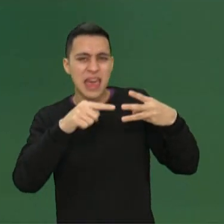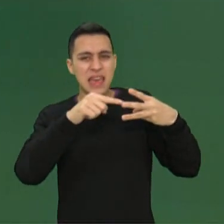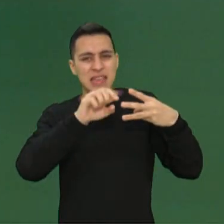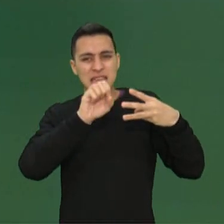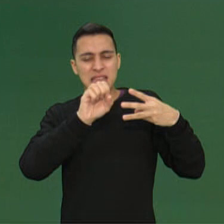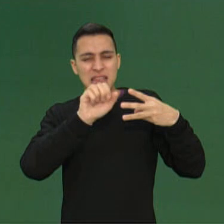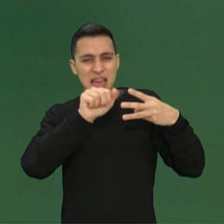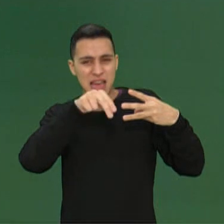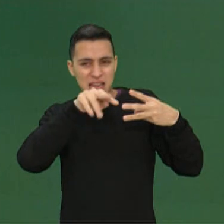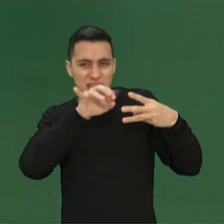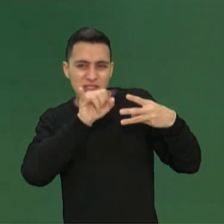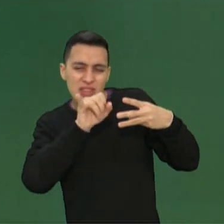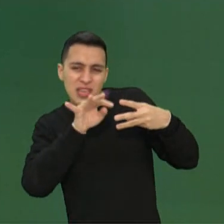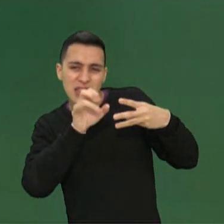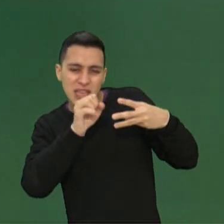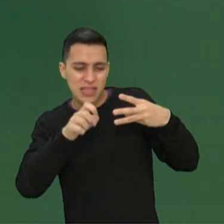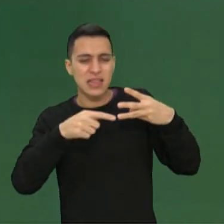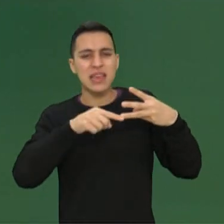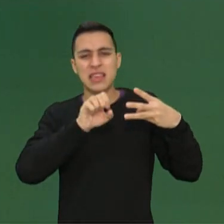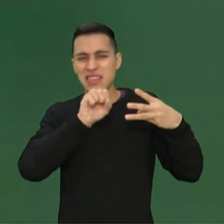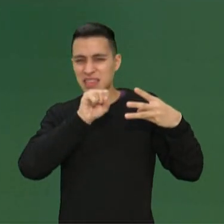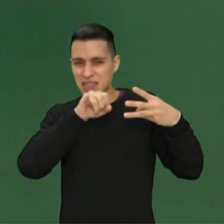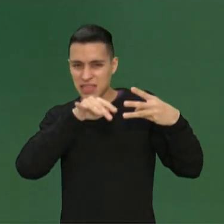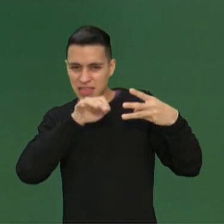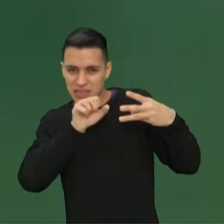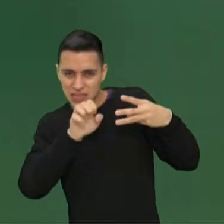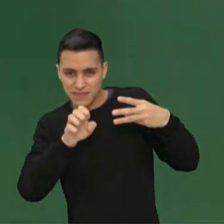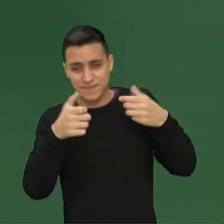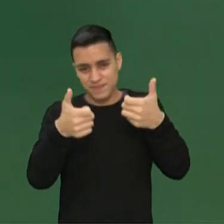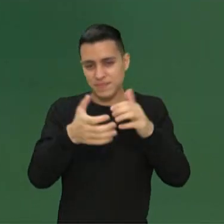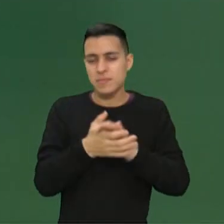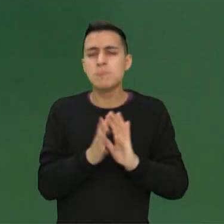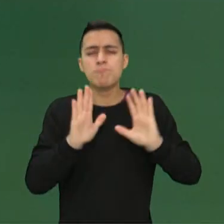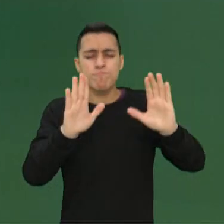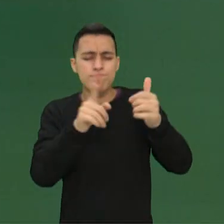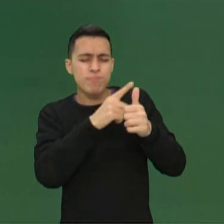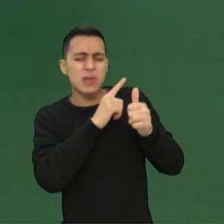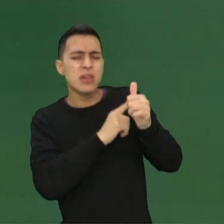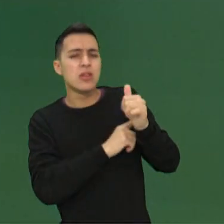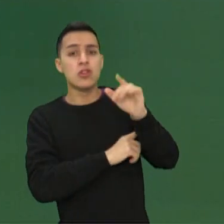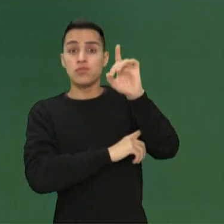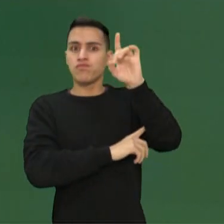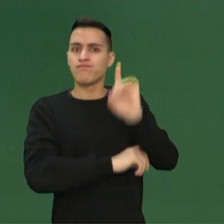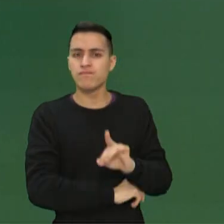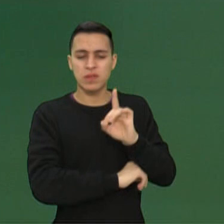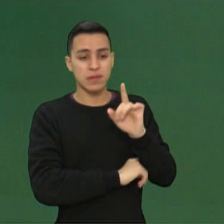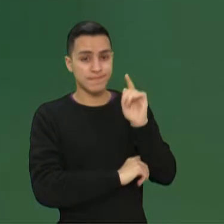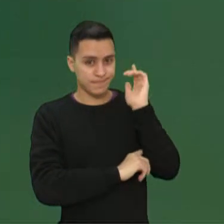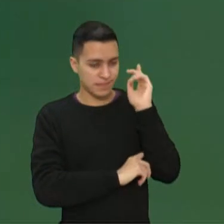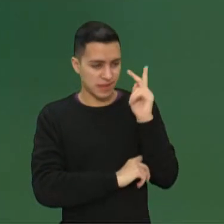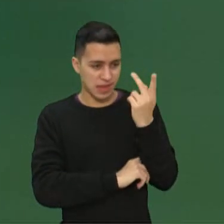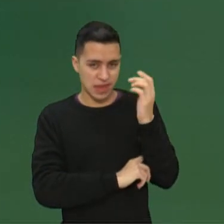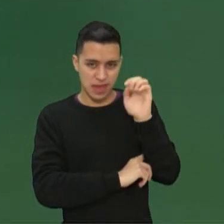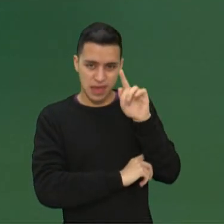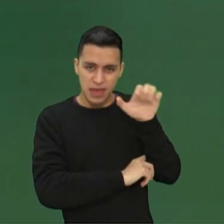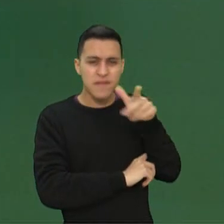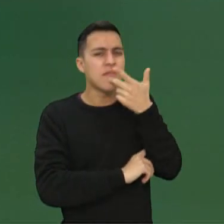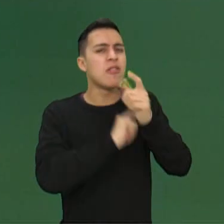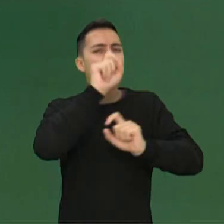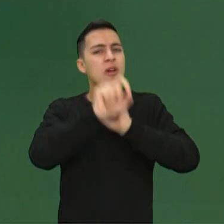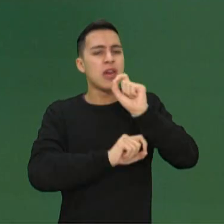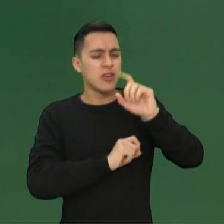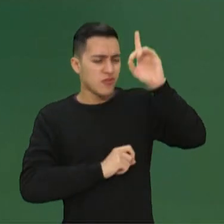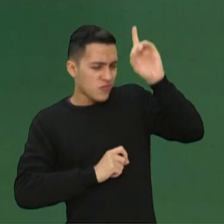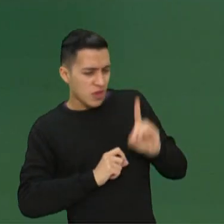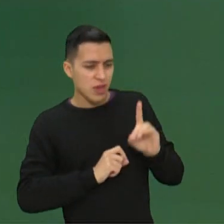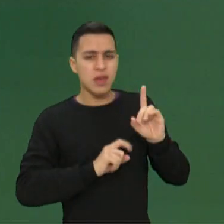tá? Dentro do espírito objetivo, nós temos primeiramente o direito. O que é o direito para o Hegel? Para o Hegel, o direito é tudo aquilo que é você